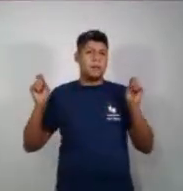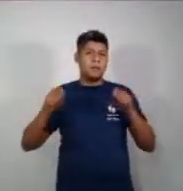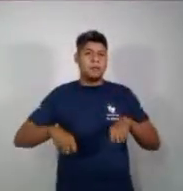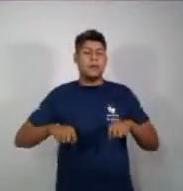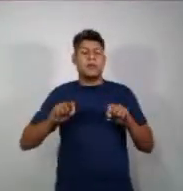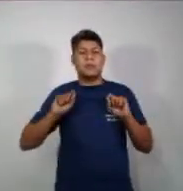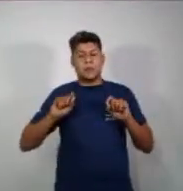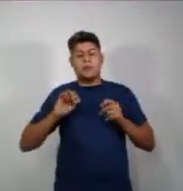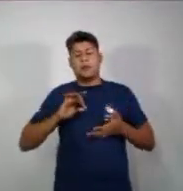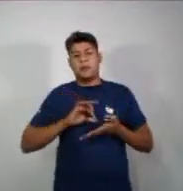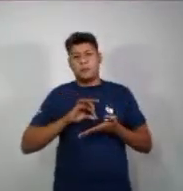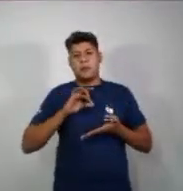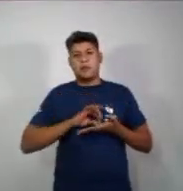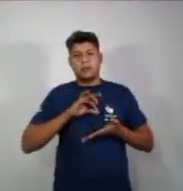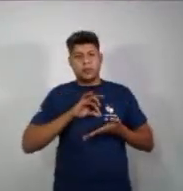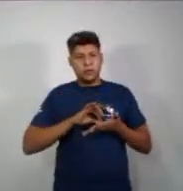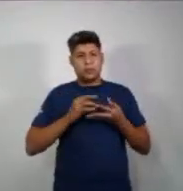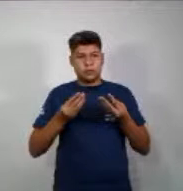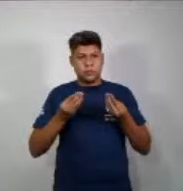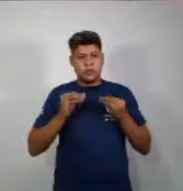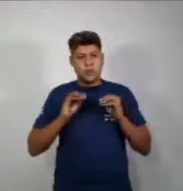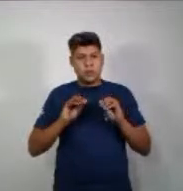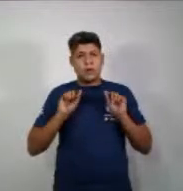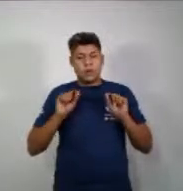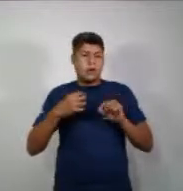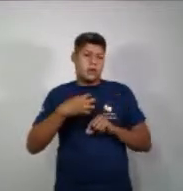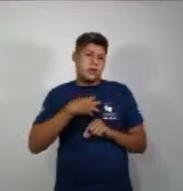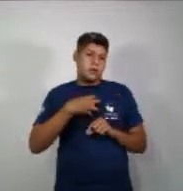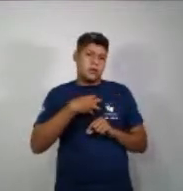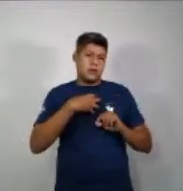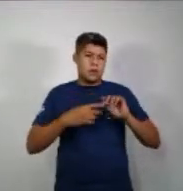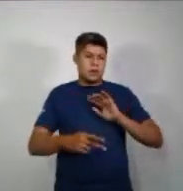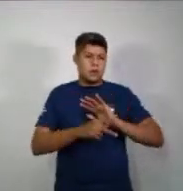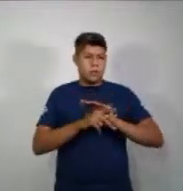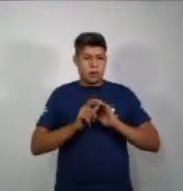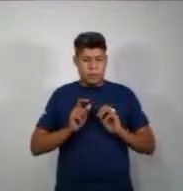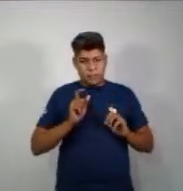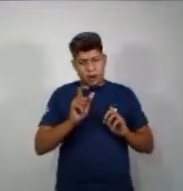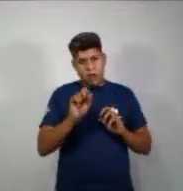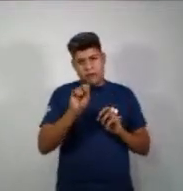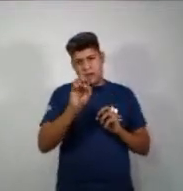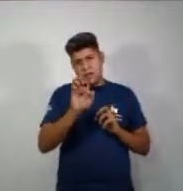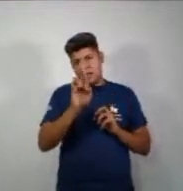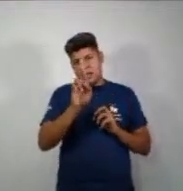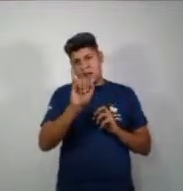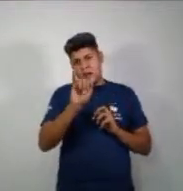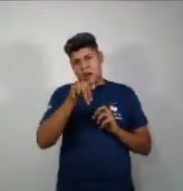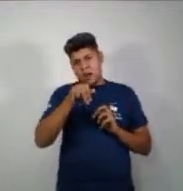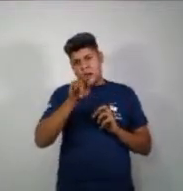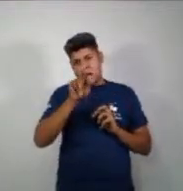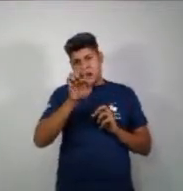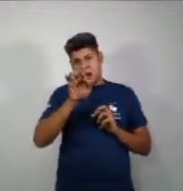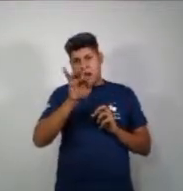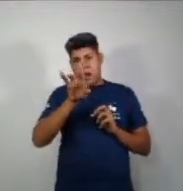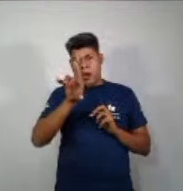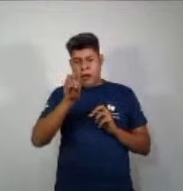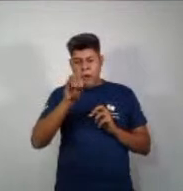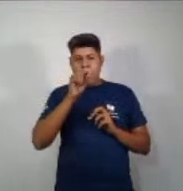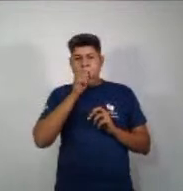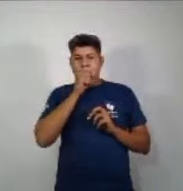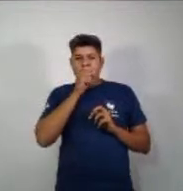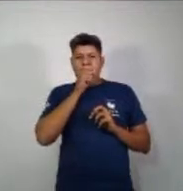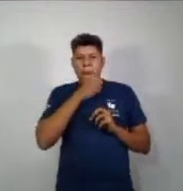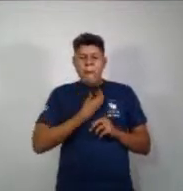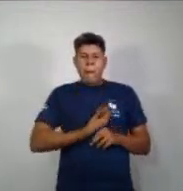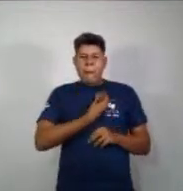realmente colocar esse sentido da palavra seringueiro em húngaro. E o barato